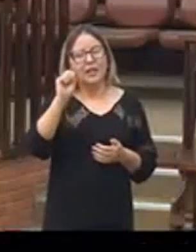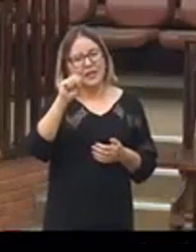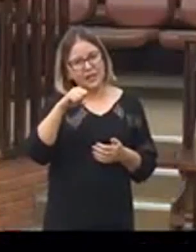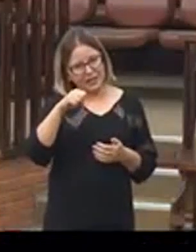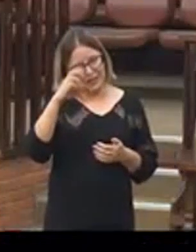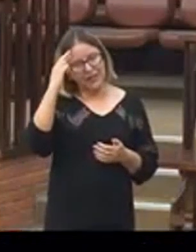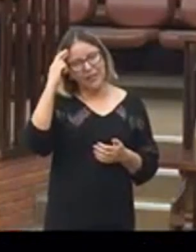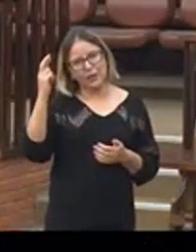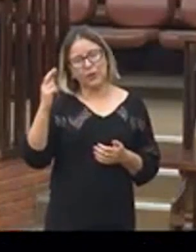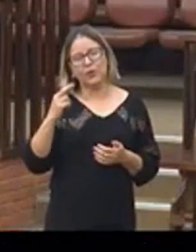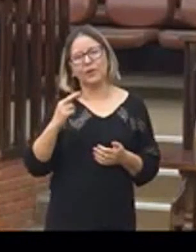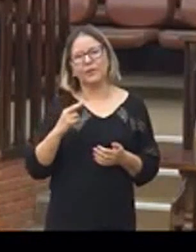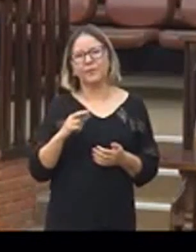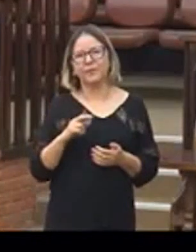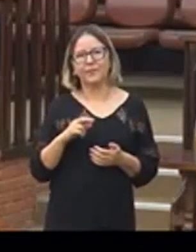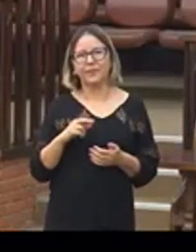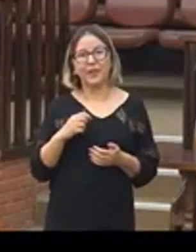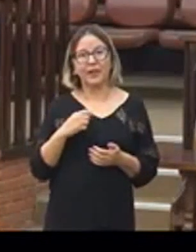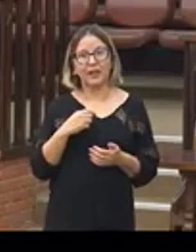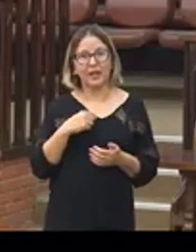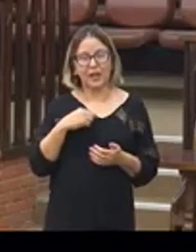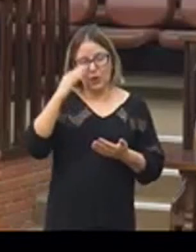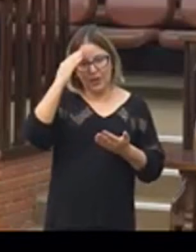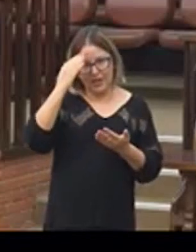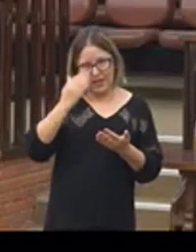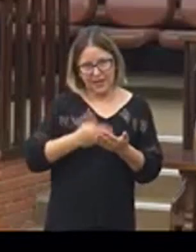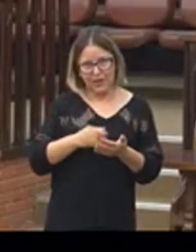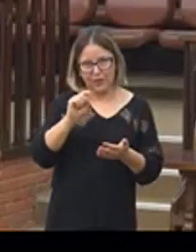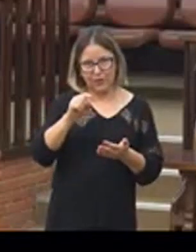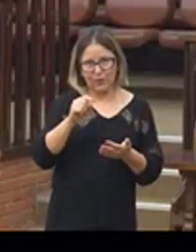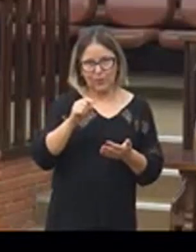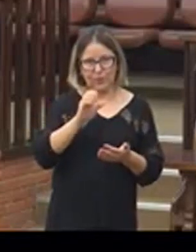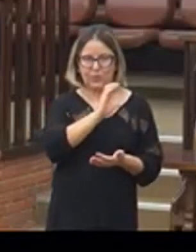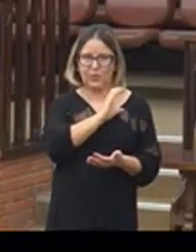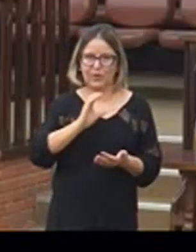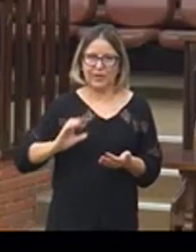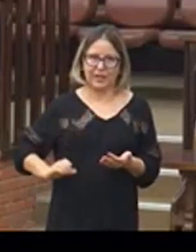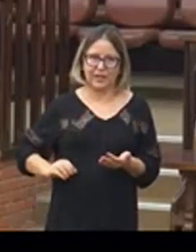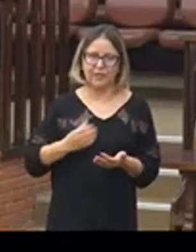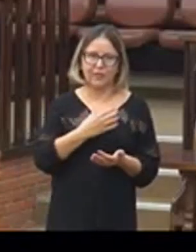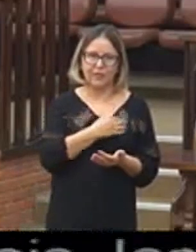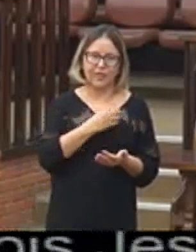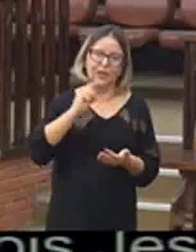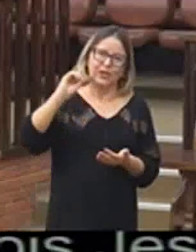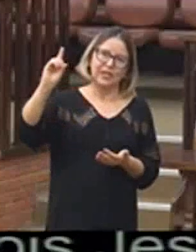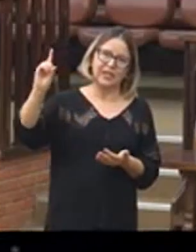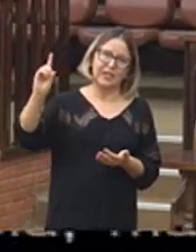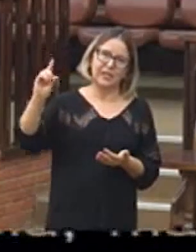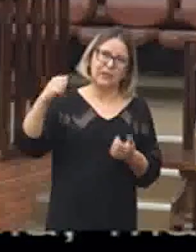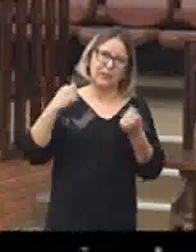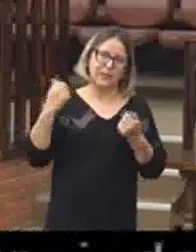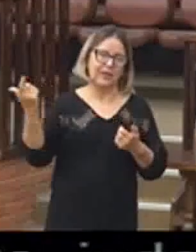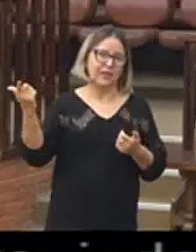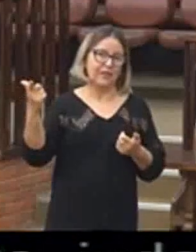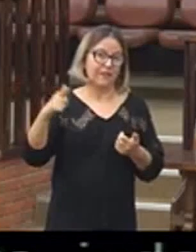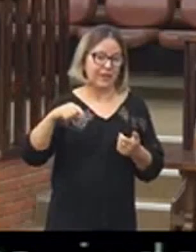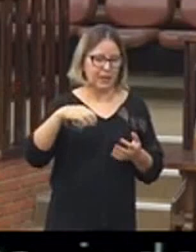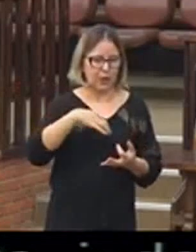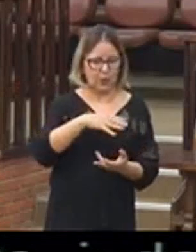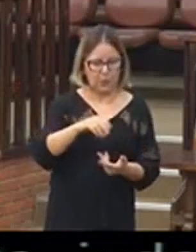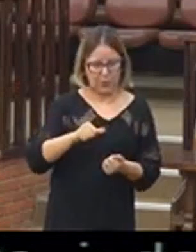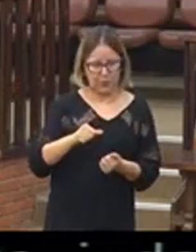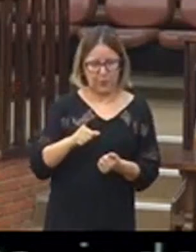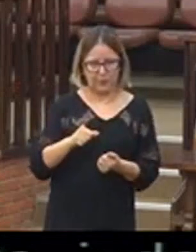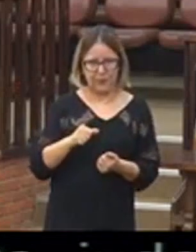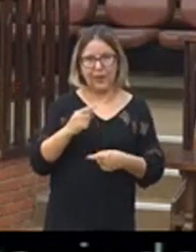Sim, Senhor, respondeu ela. Eu tenho crido que tu és o Cristo, o Filho de Deus que devia vir ao mundo. Tendo